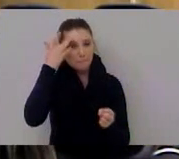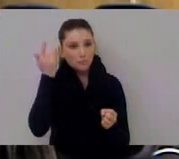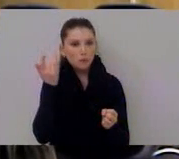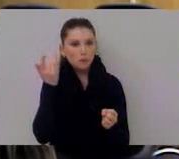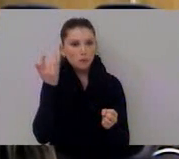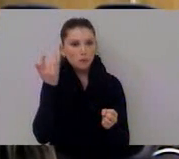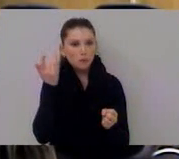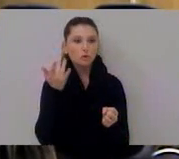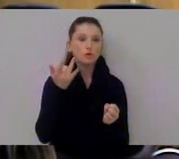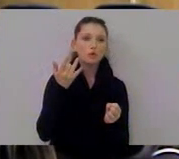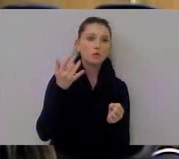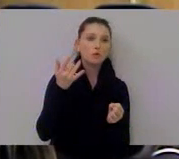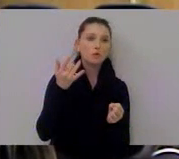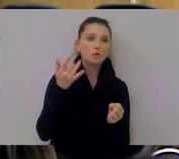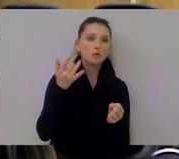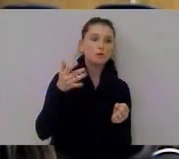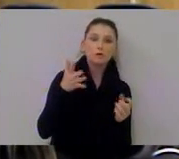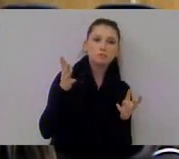caráter e essa